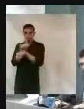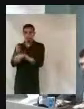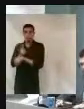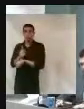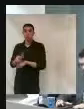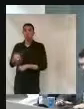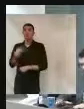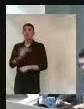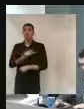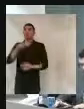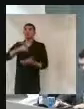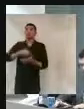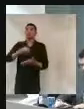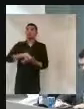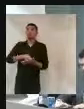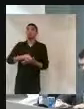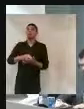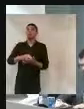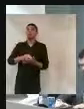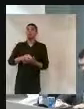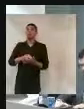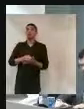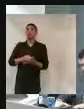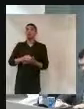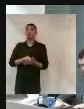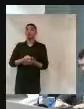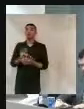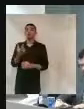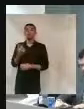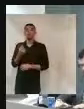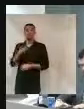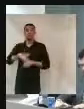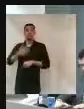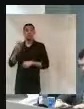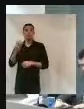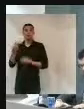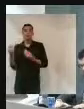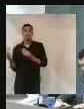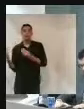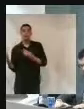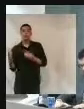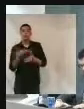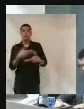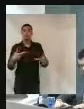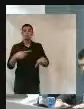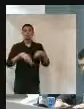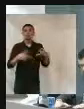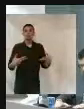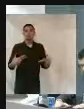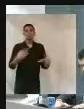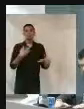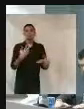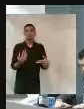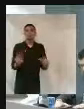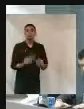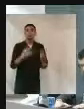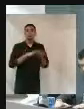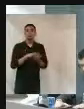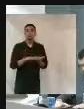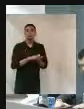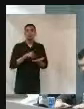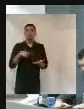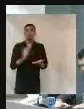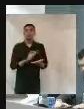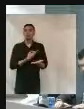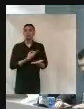impõe valor agregado a um material que não tem valor na sua forma bruta, lá no lixão. Tá? Então, essa é